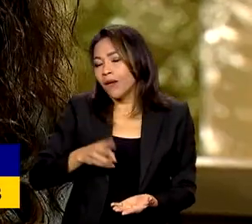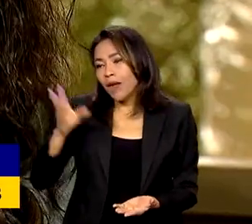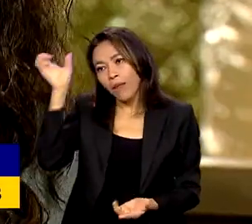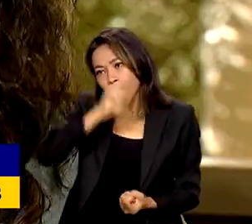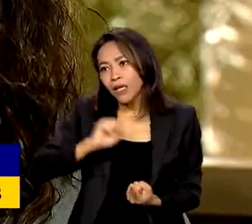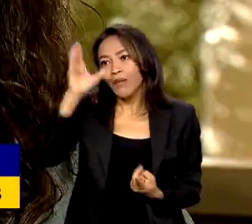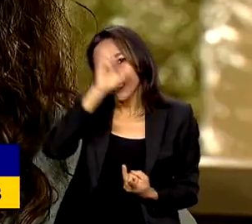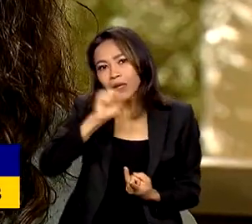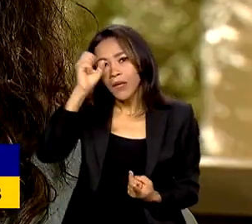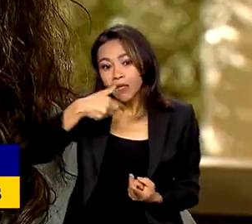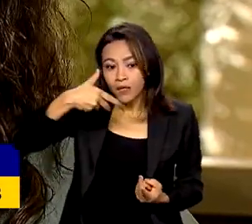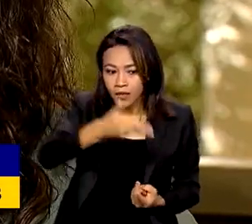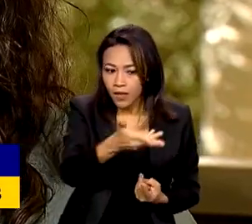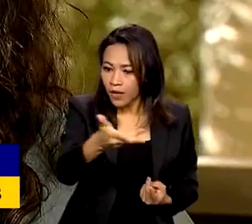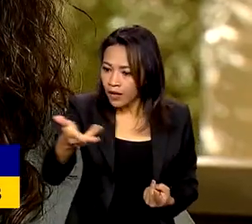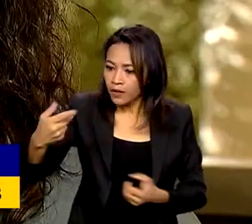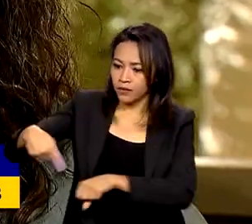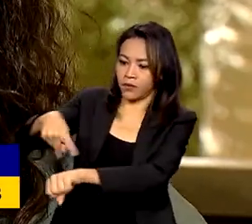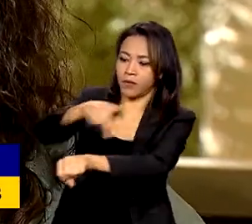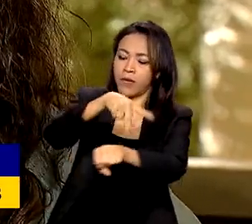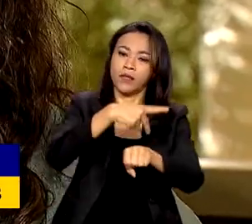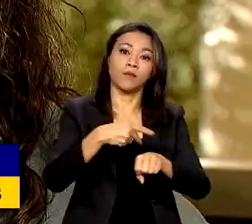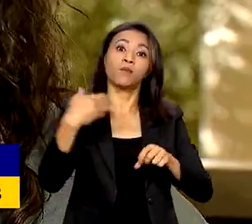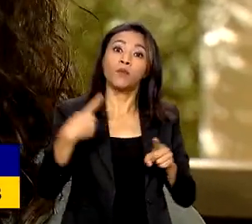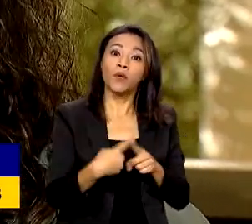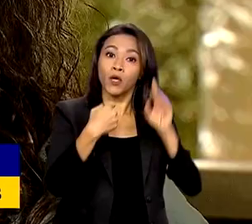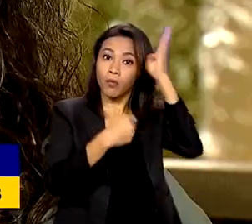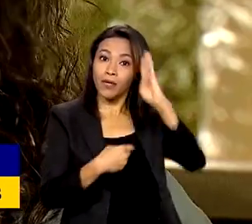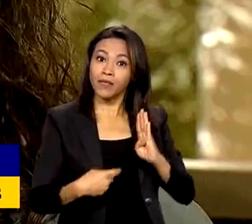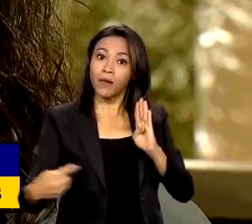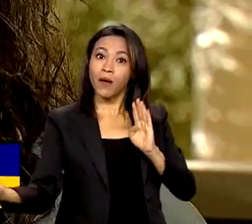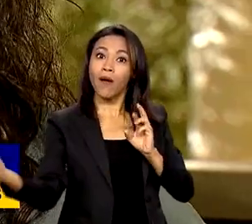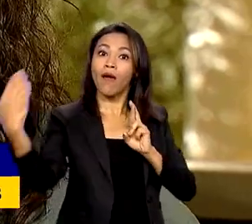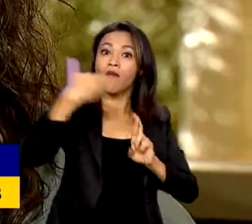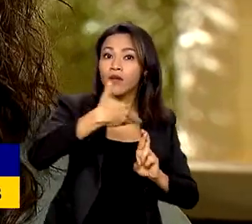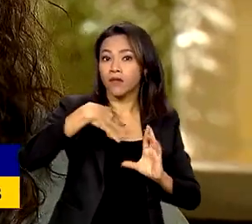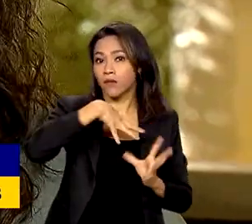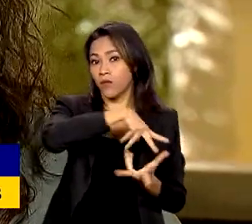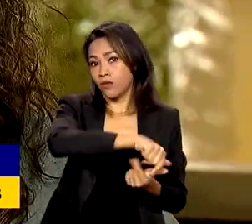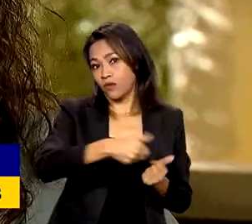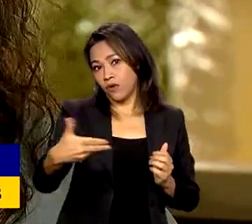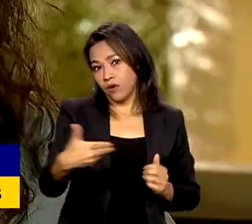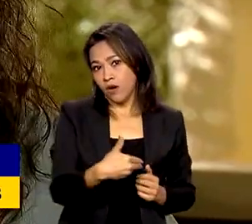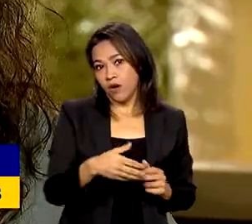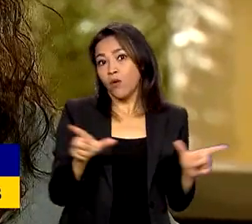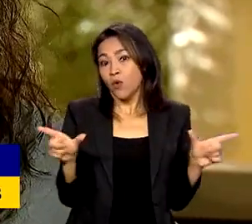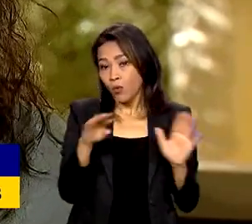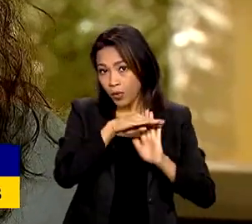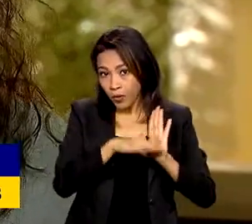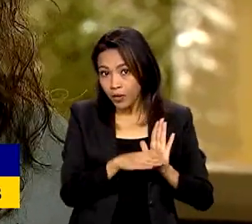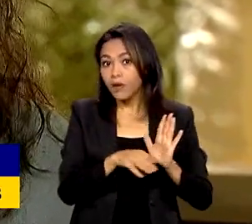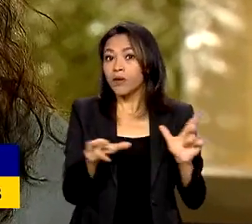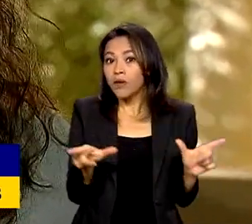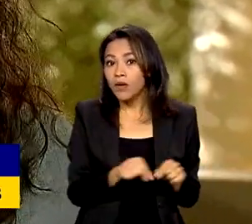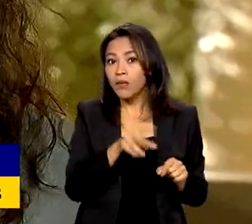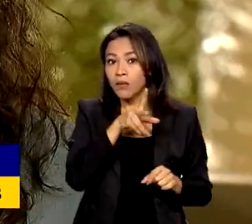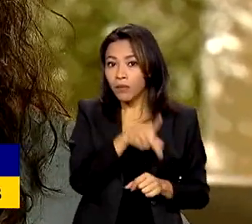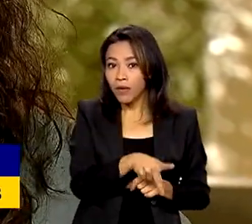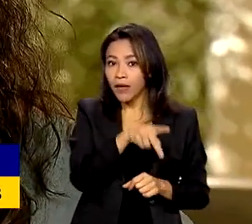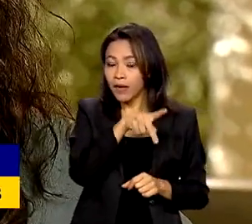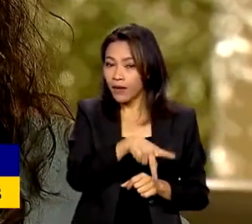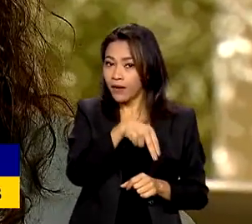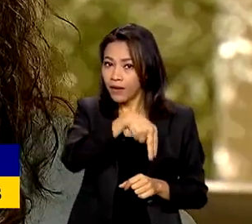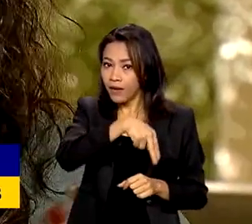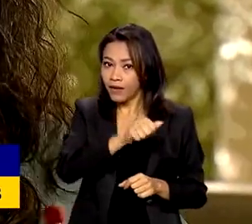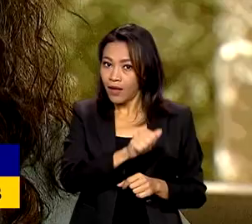para esses países já que o Brasil ele serve né de modelo e é uma referência Mundial né o penal e é uma referência mundial de programa de alimentação